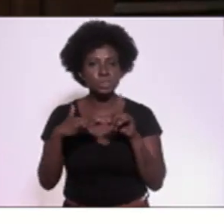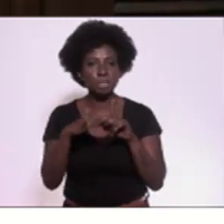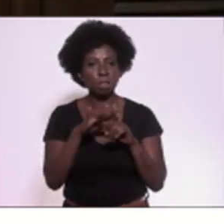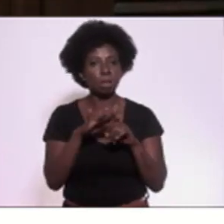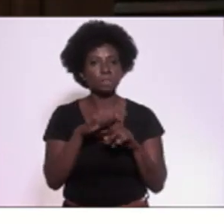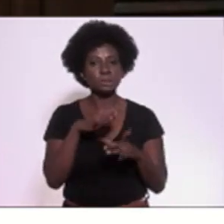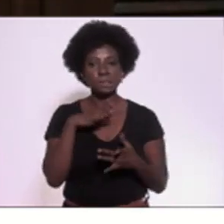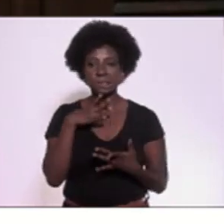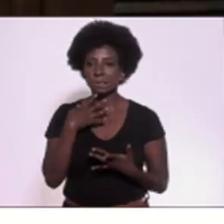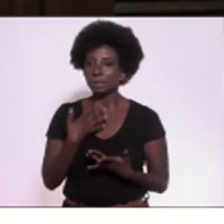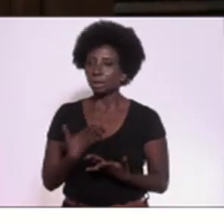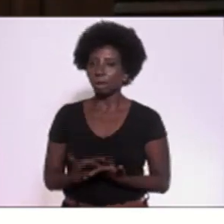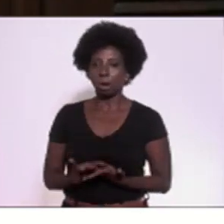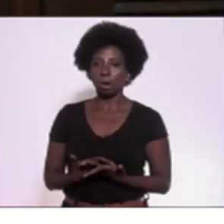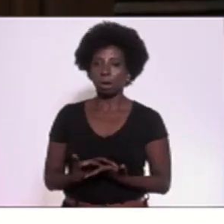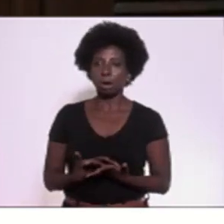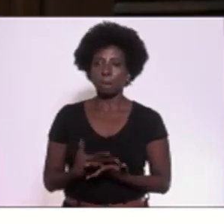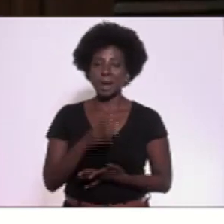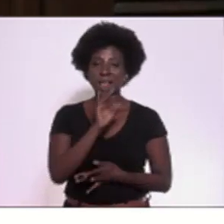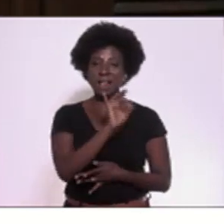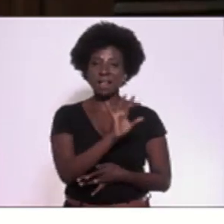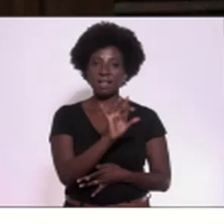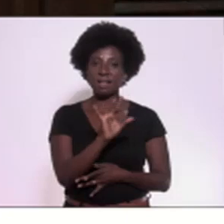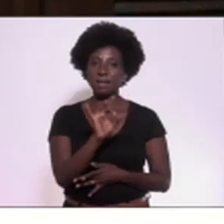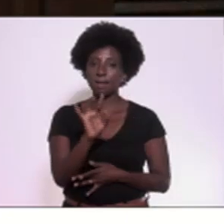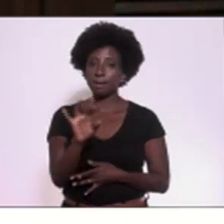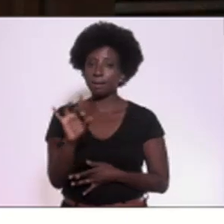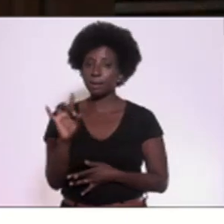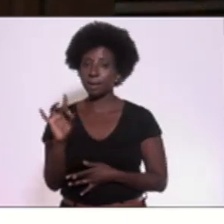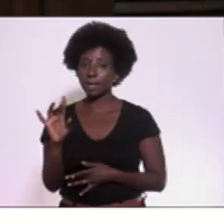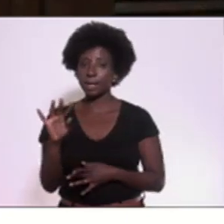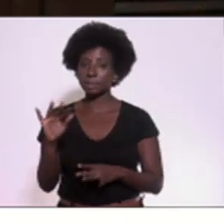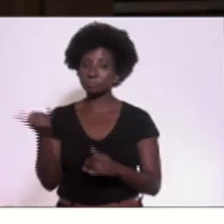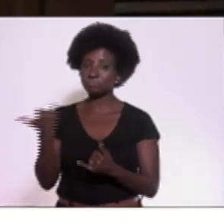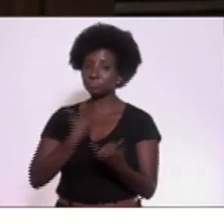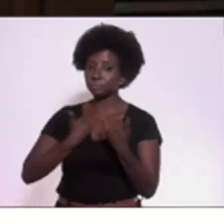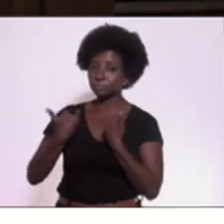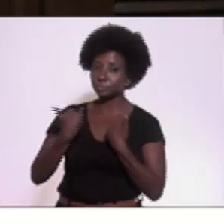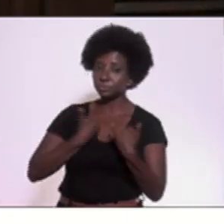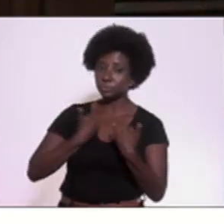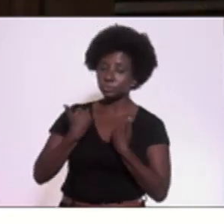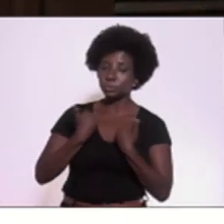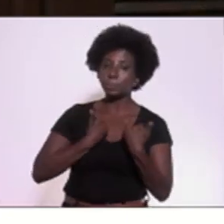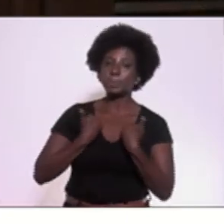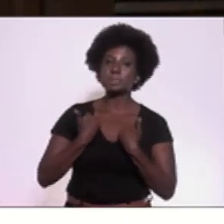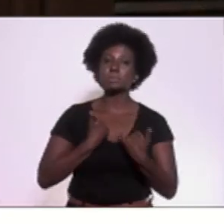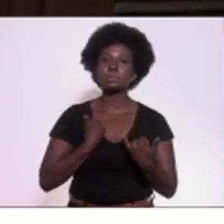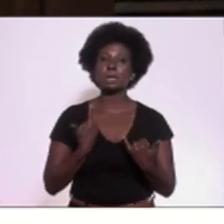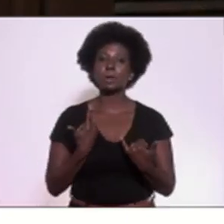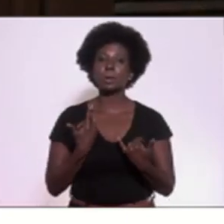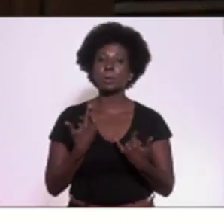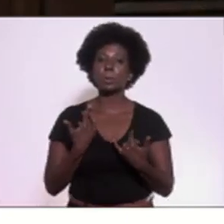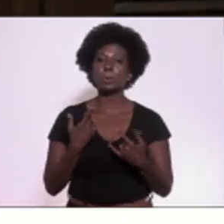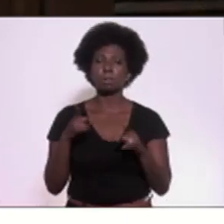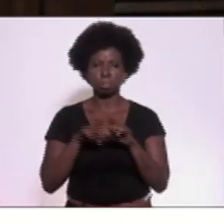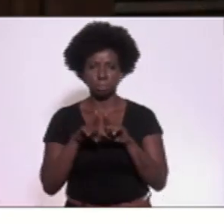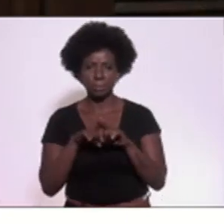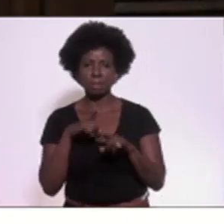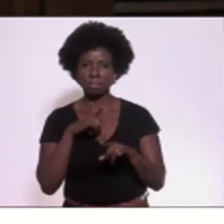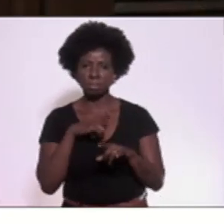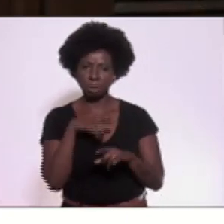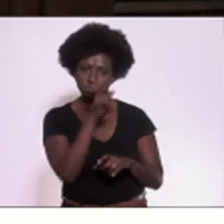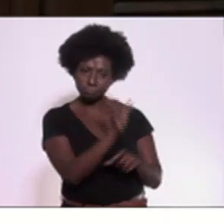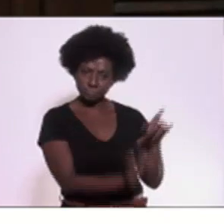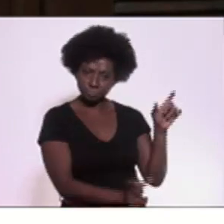com cada notícia que nos assalta literalmente todos os dias, o envolvimento de figuras políticas